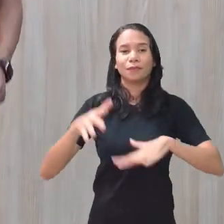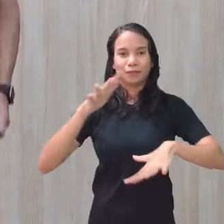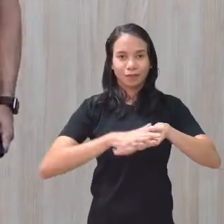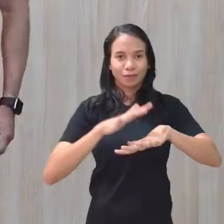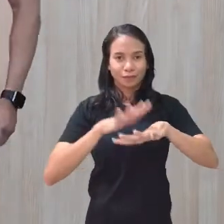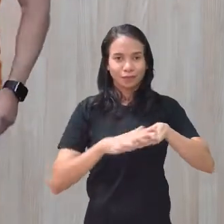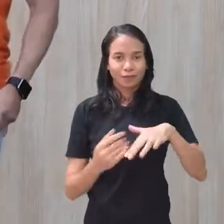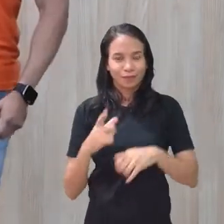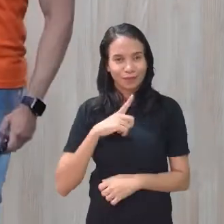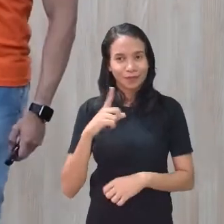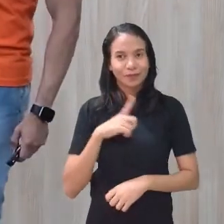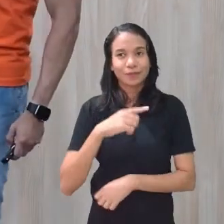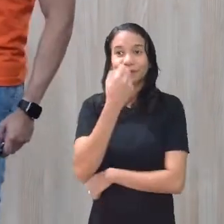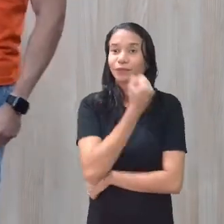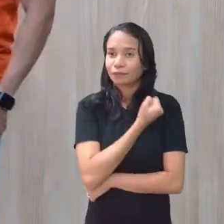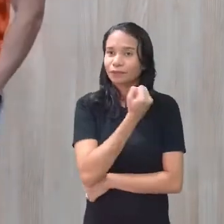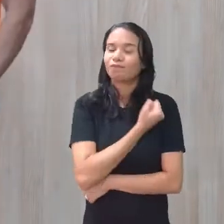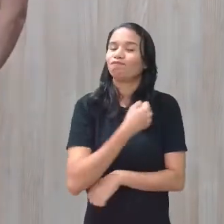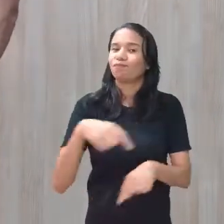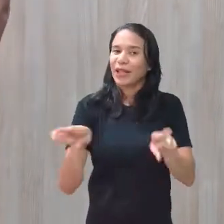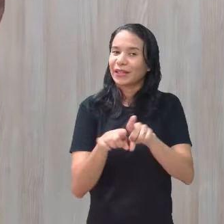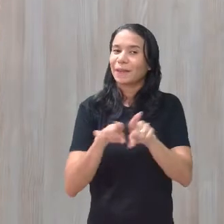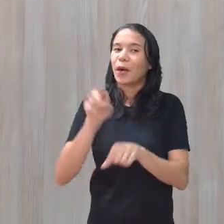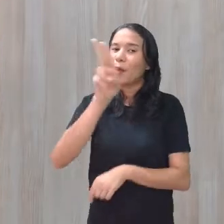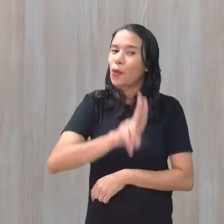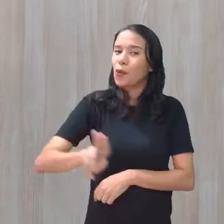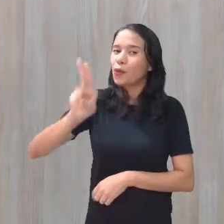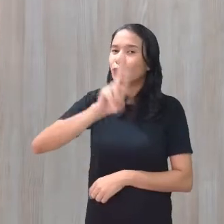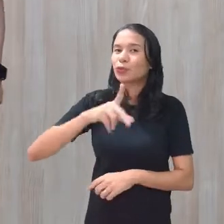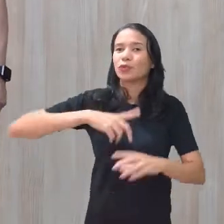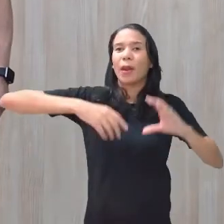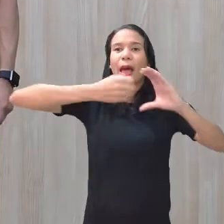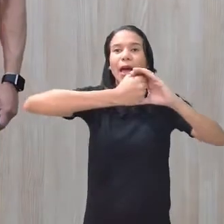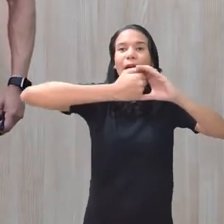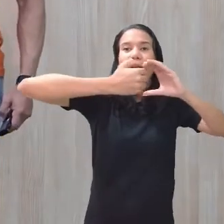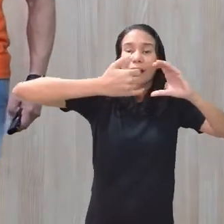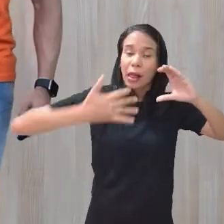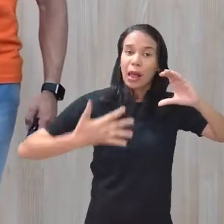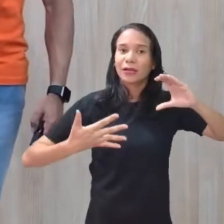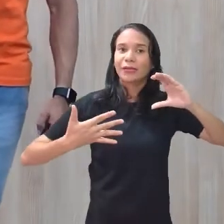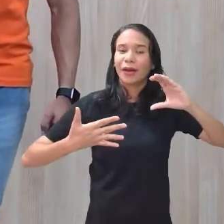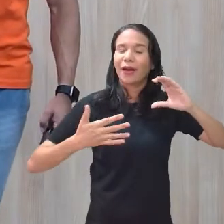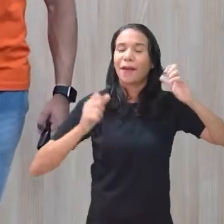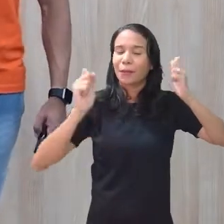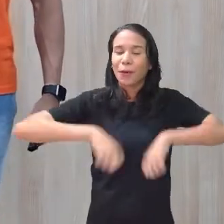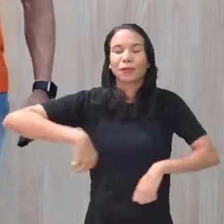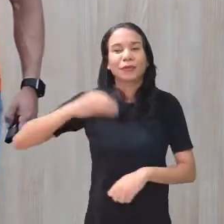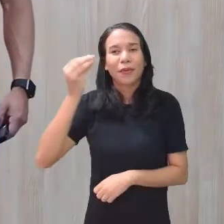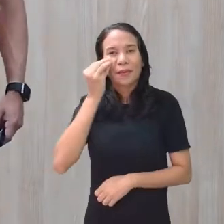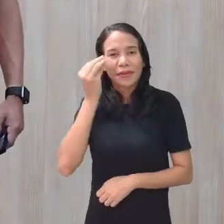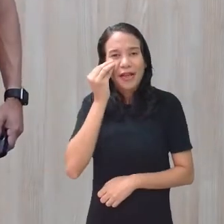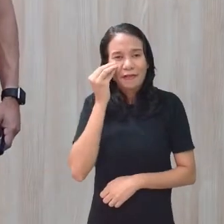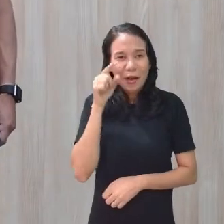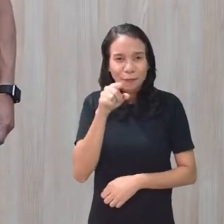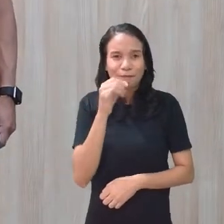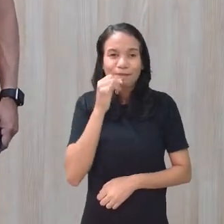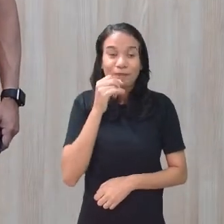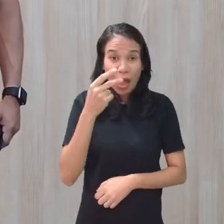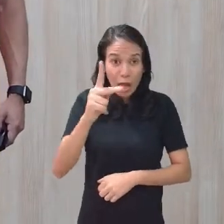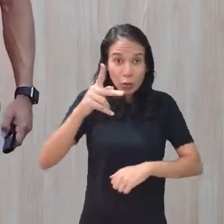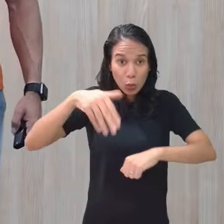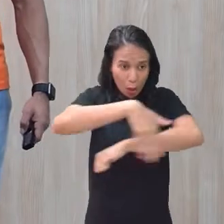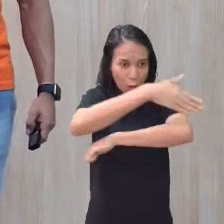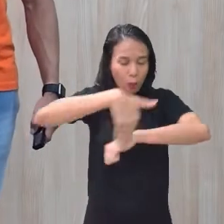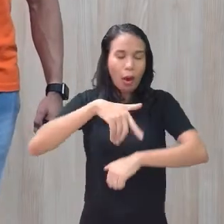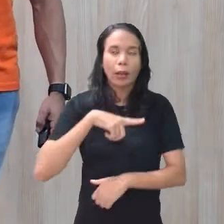matemática, certo? Os números também foram utilizados para classificar, então você pode notar que a sua rua ela pode ter